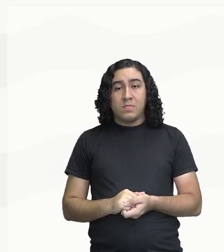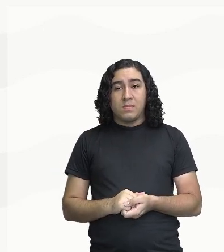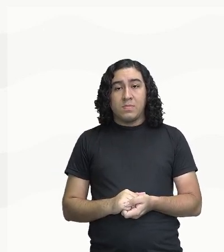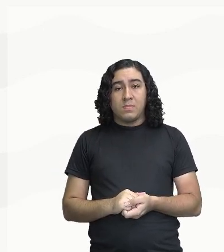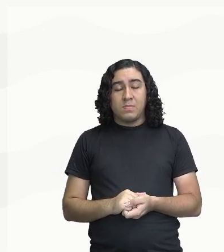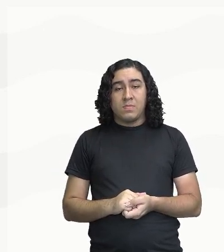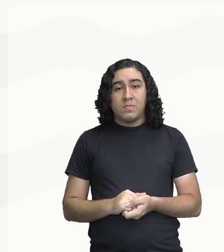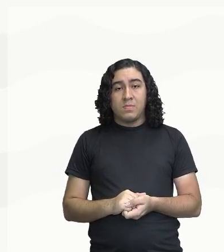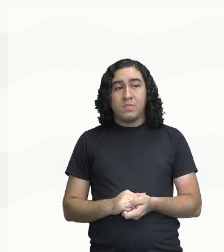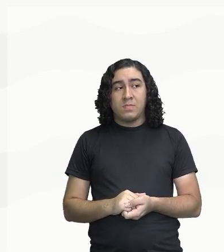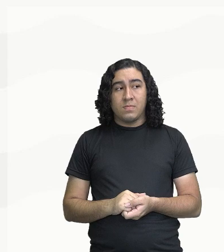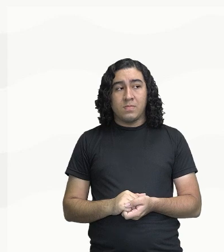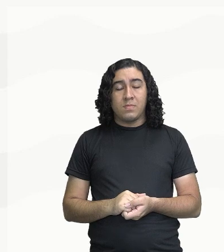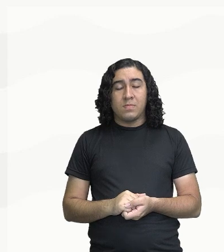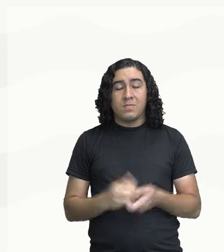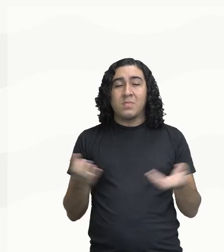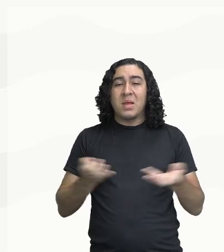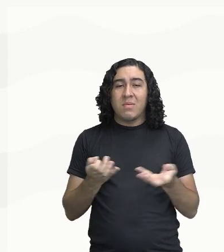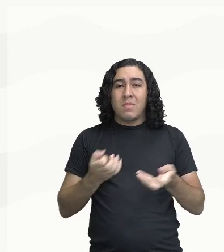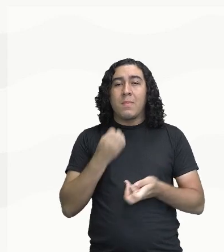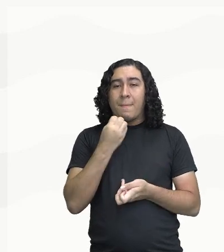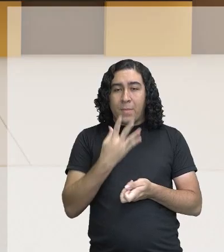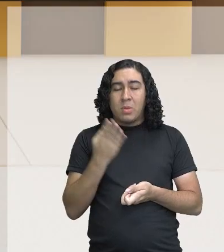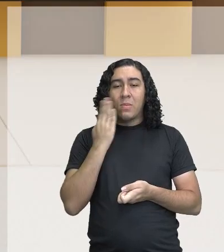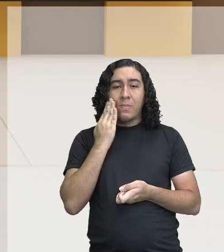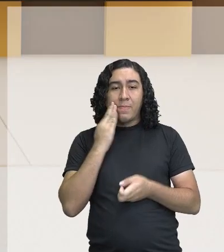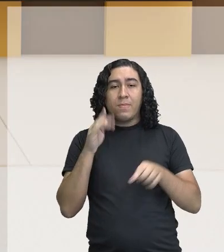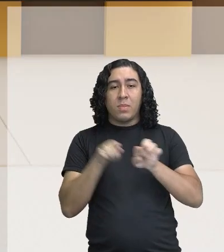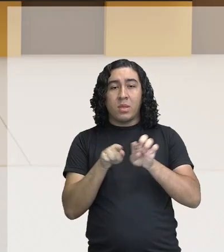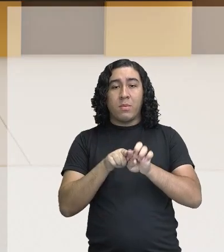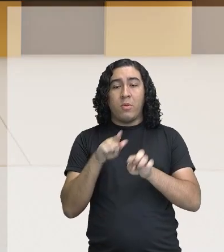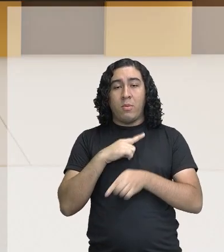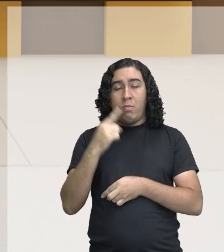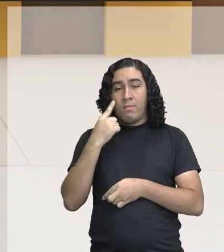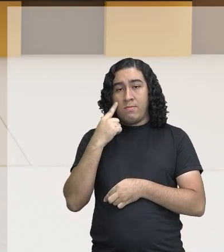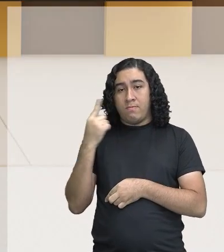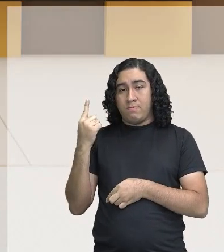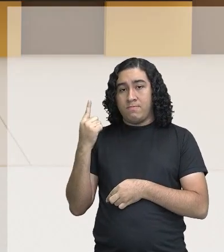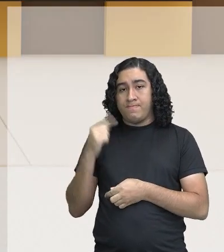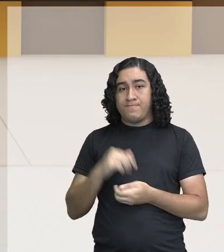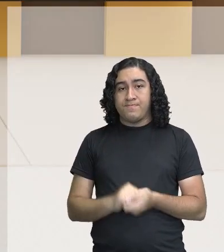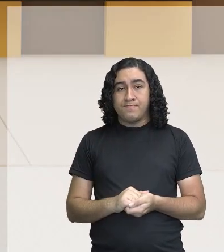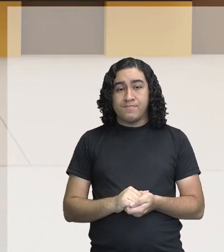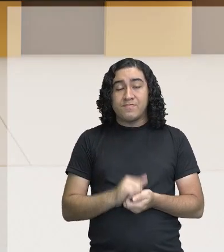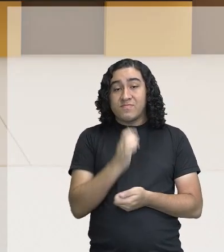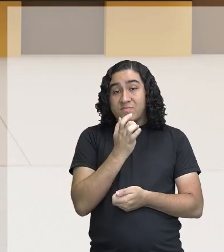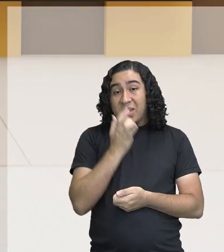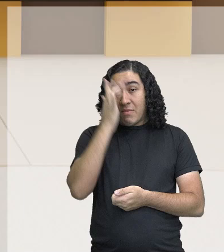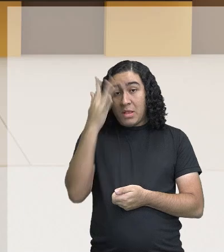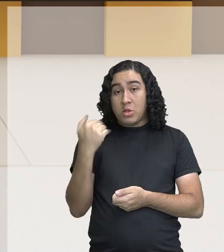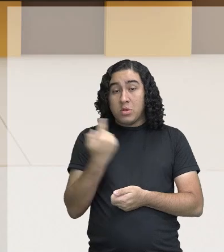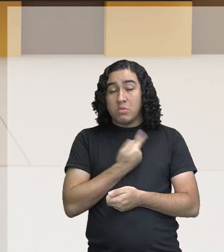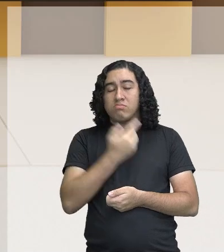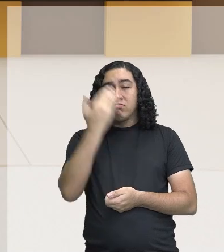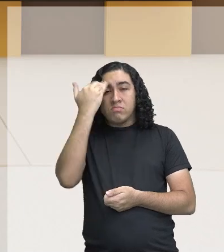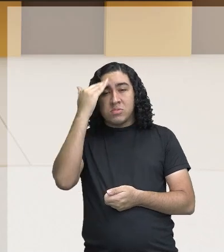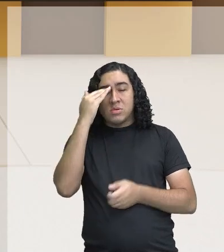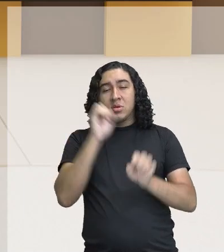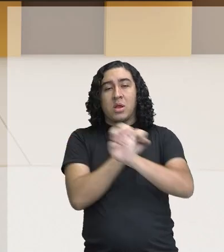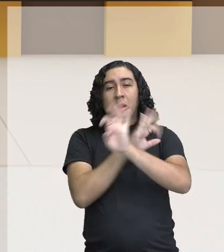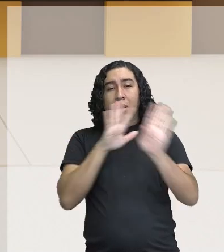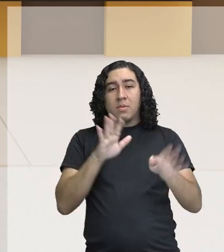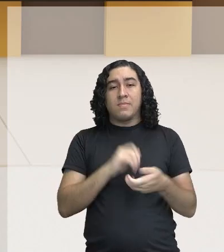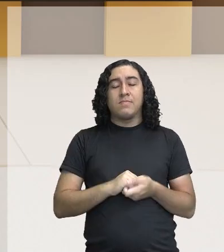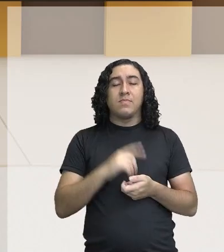E isso, professora, é muito bom saber. E nós estamos aqui também com algo que facilita o nosso entendimento.